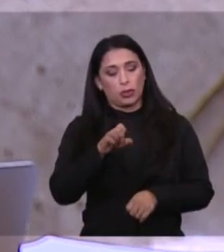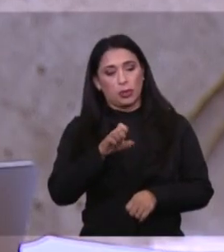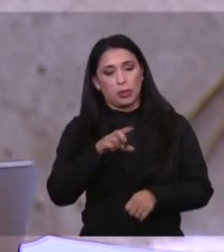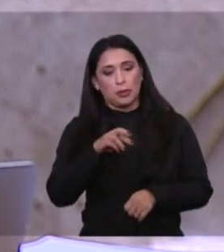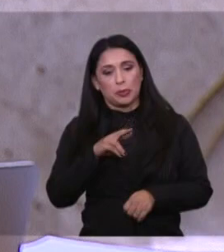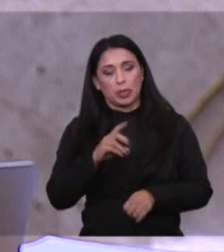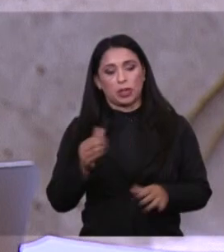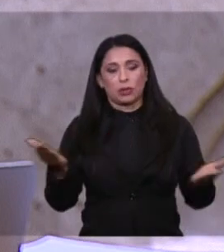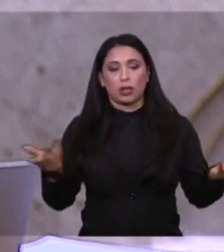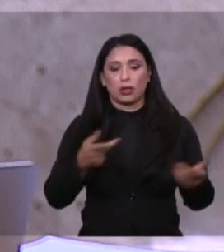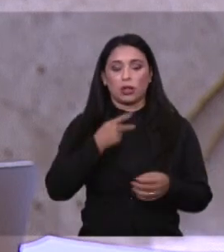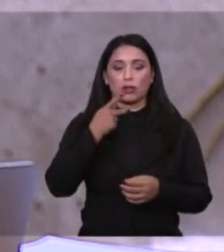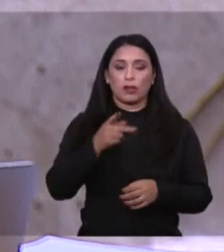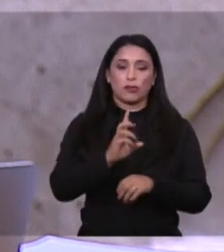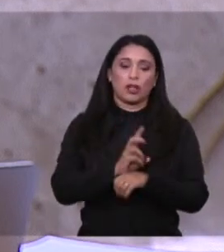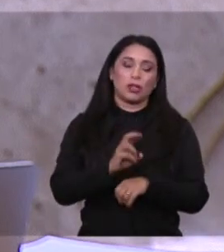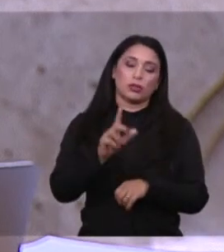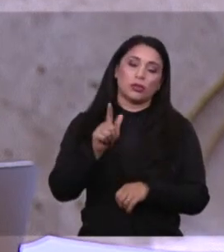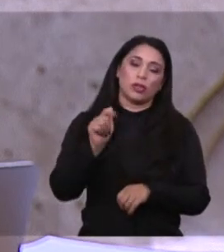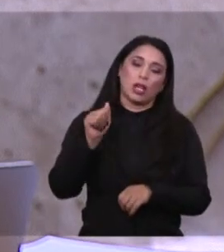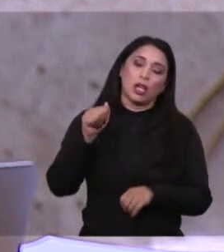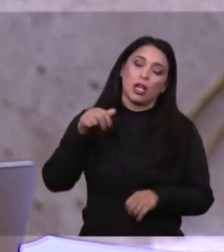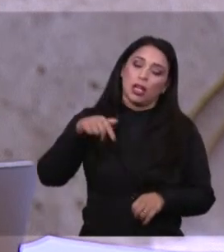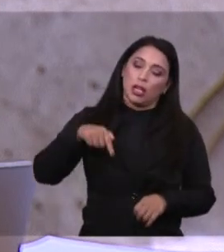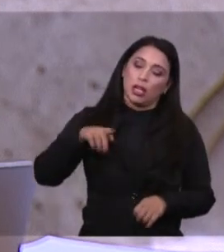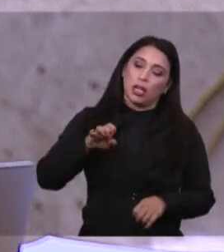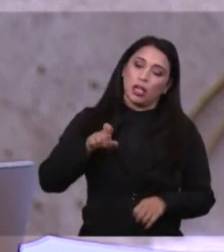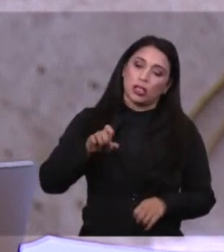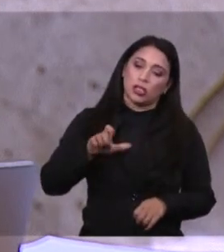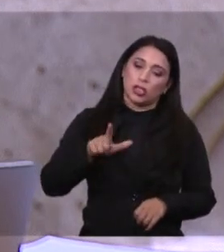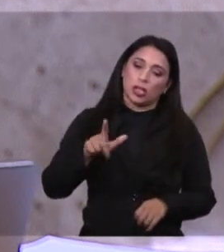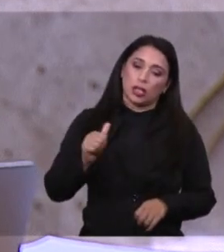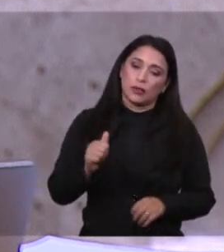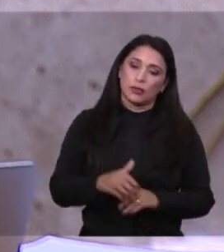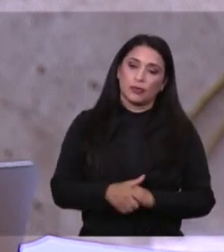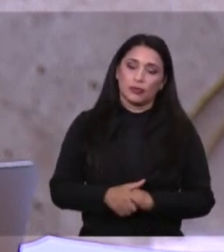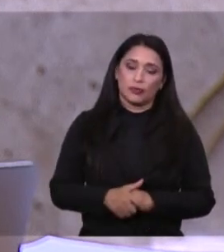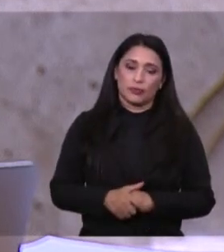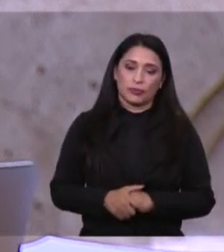palavra agora à doutora Ângela Signati Baeta Neves.